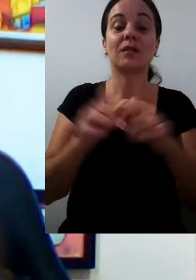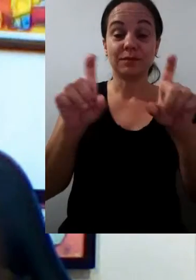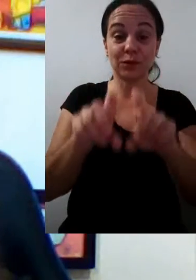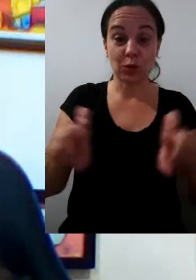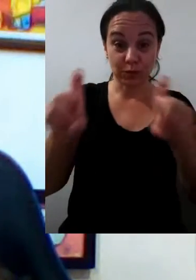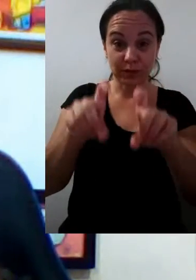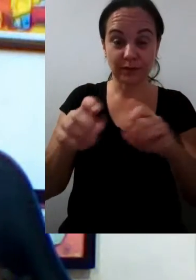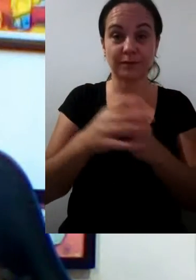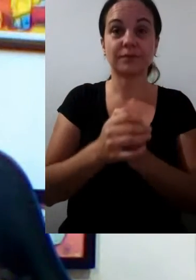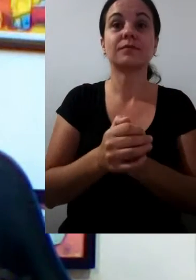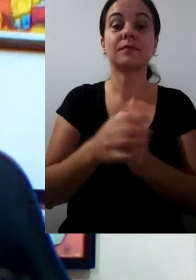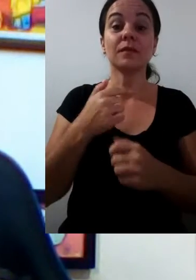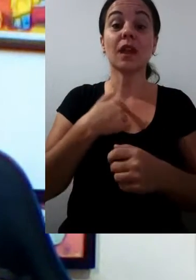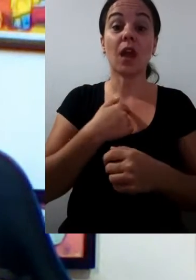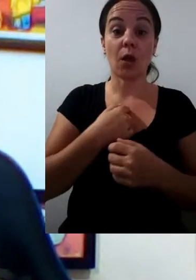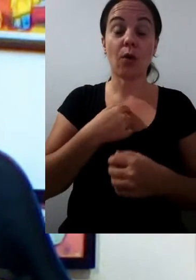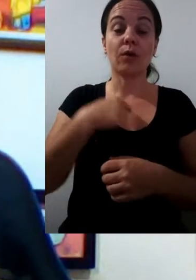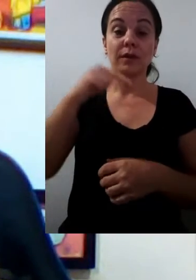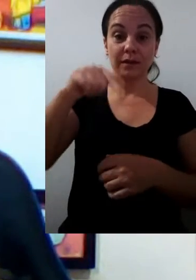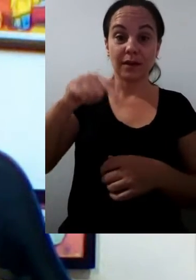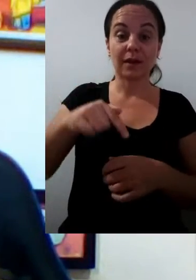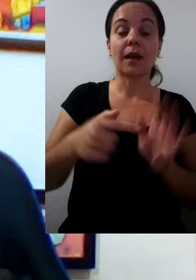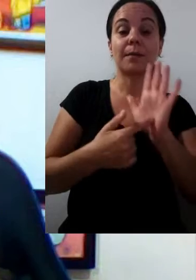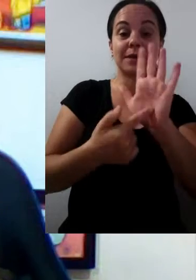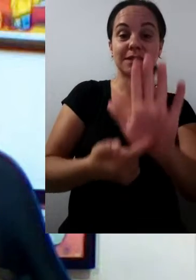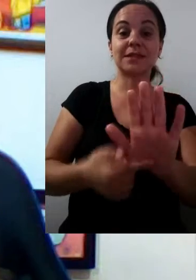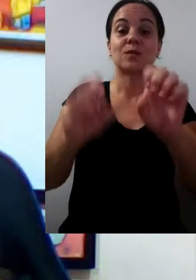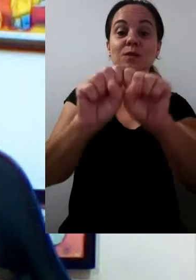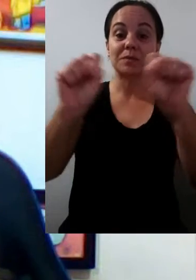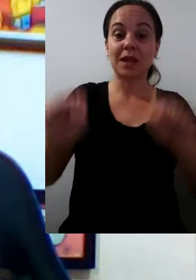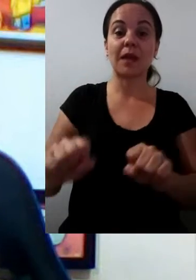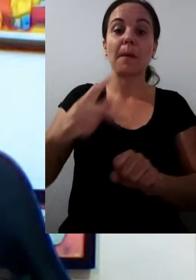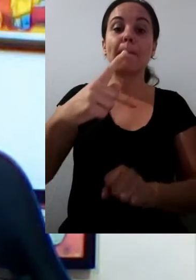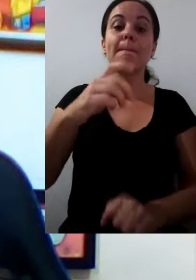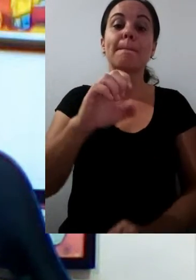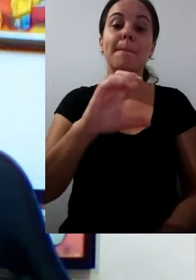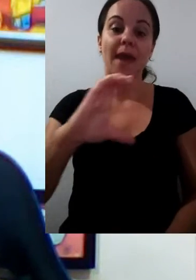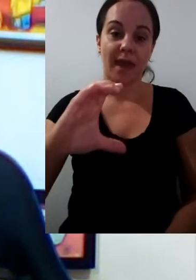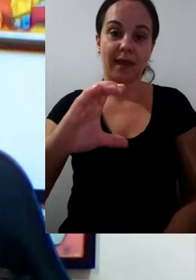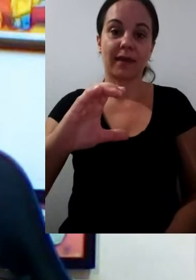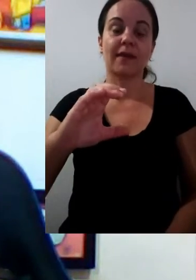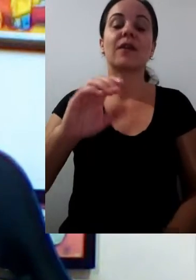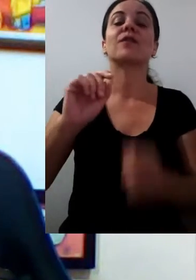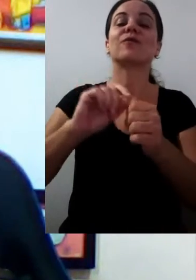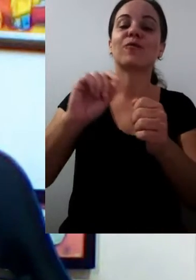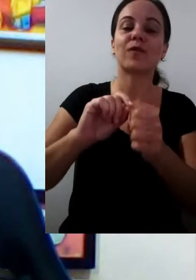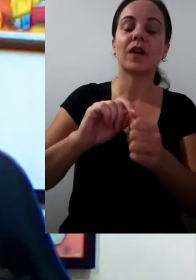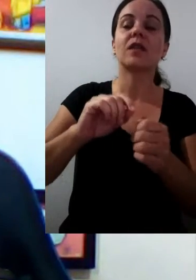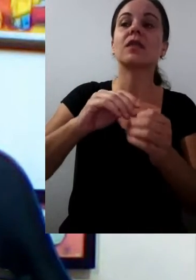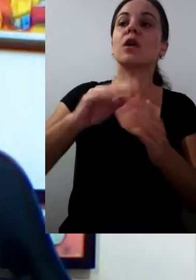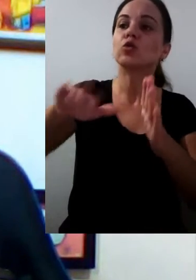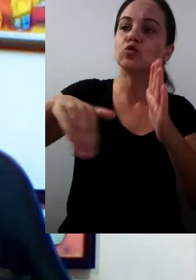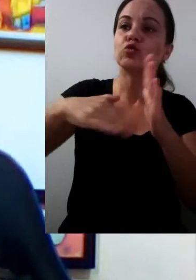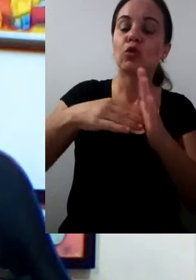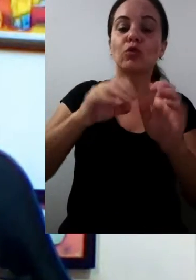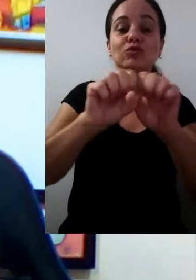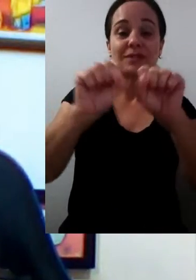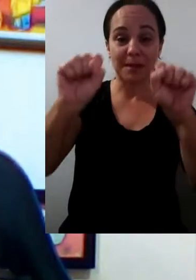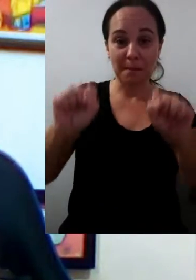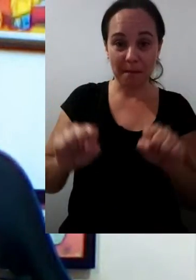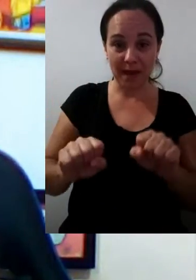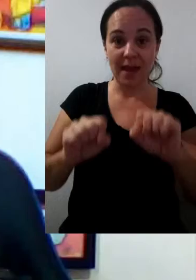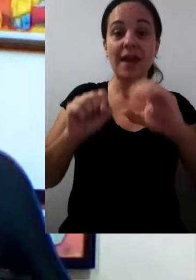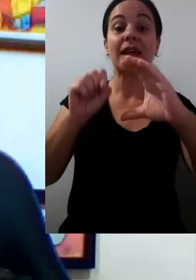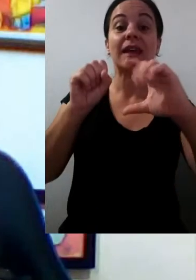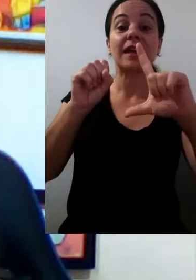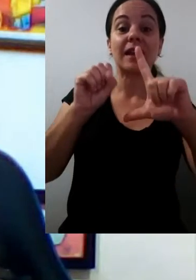PEC, a Prática de Ensino de Computação. A PEC é realizada em todos os semestres do curso de Licenciatura em Computação, cada semestre